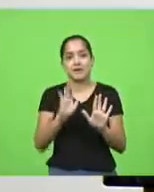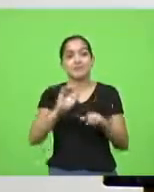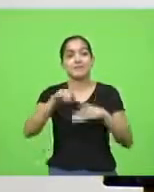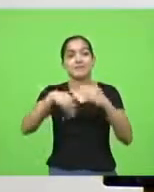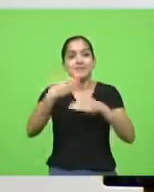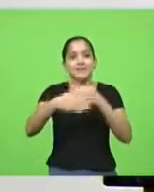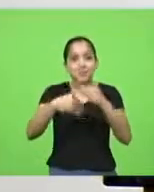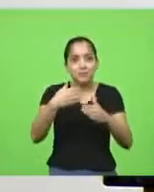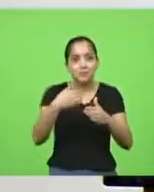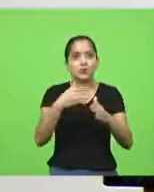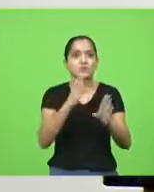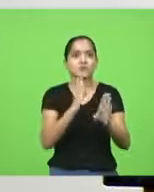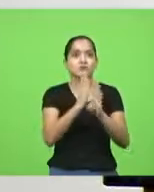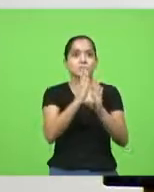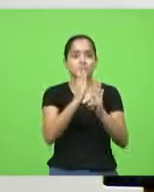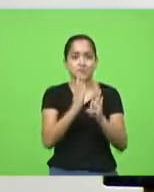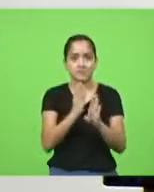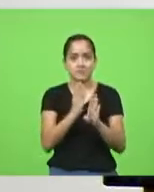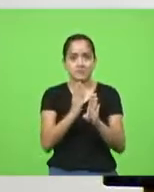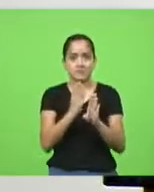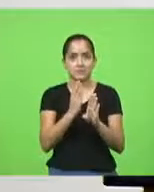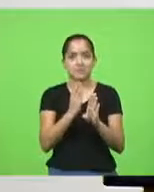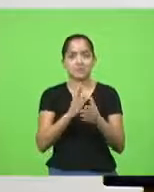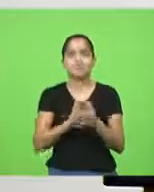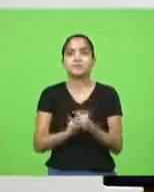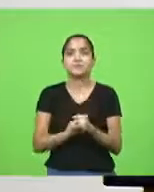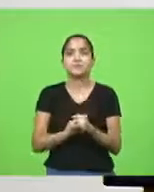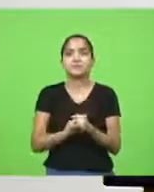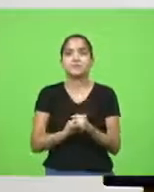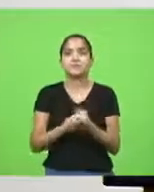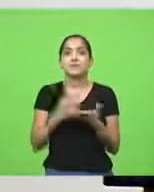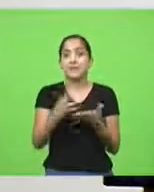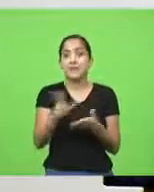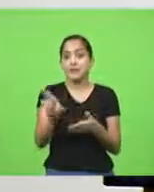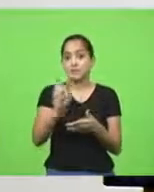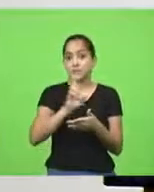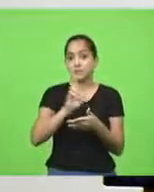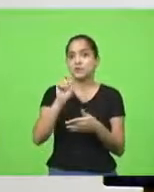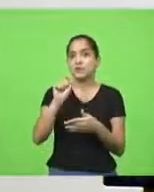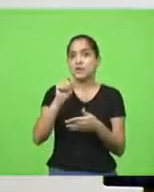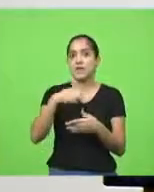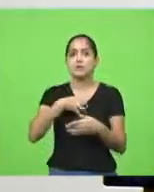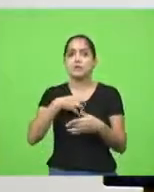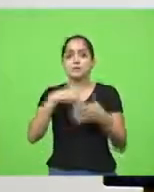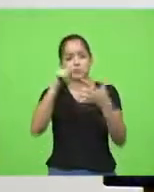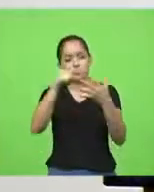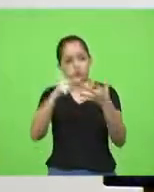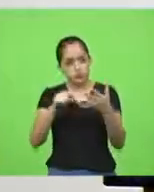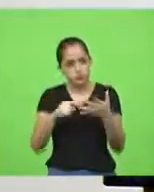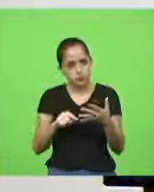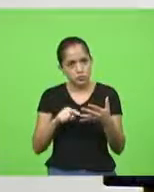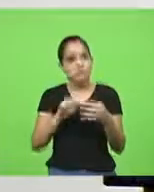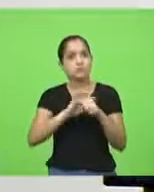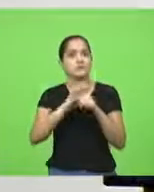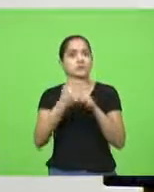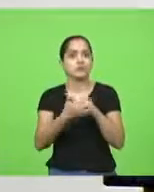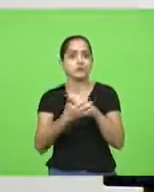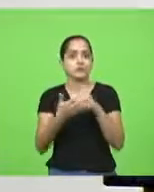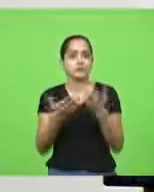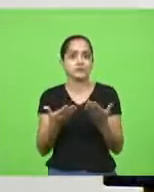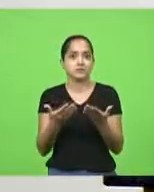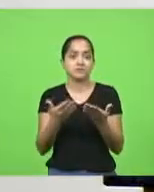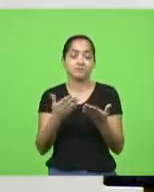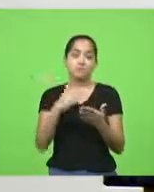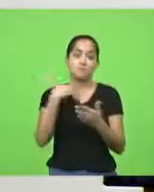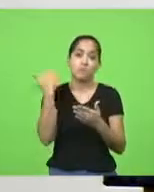que estava com positivada, aí nos disseram que era um dos sintomas. O que aconteceu? Minha mãe